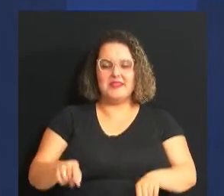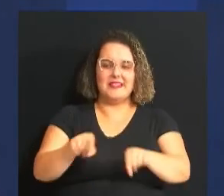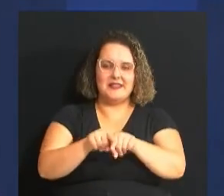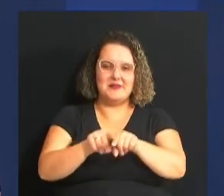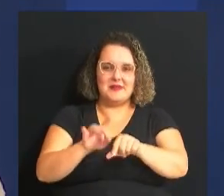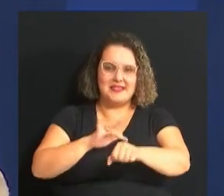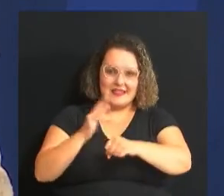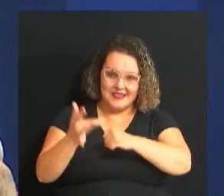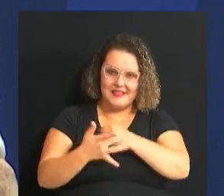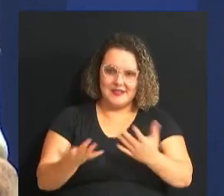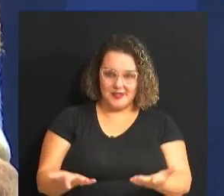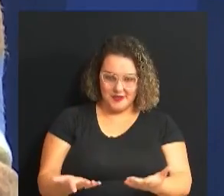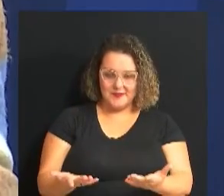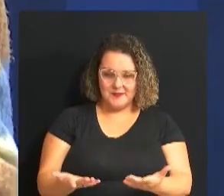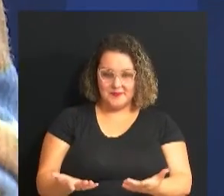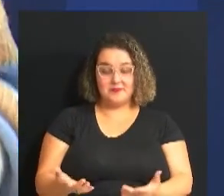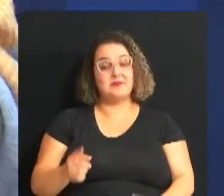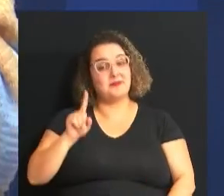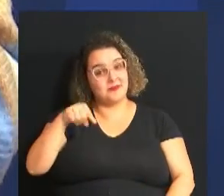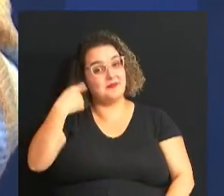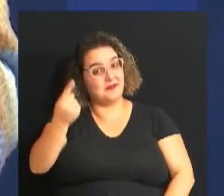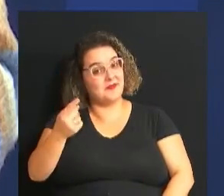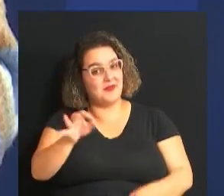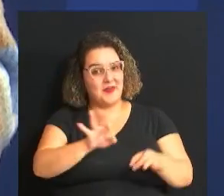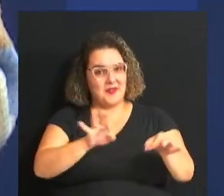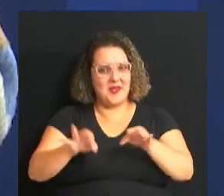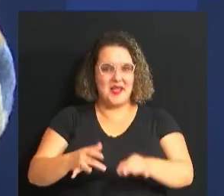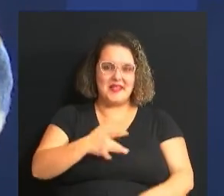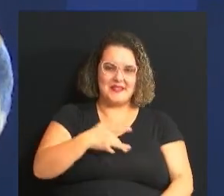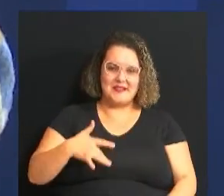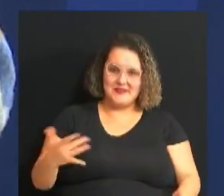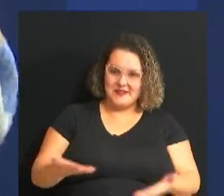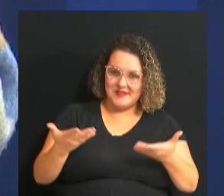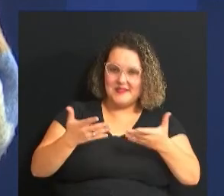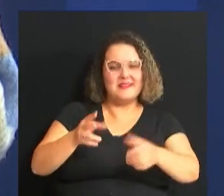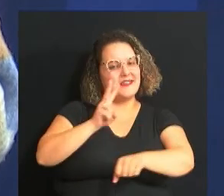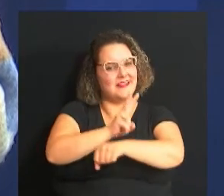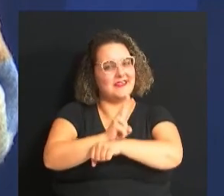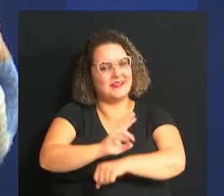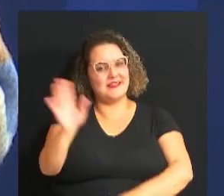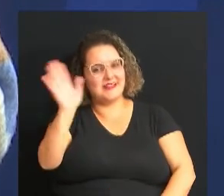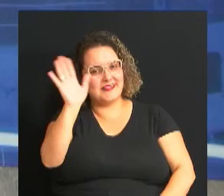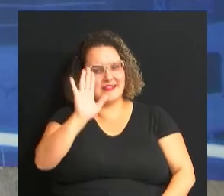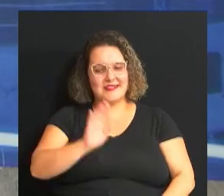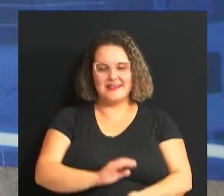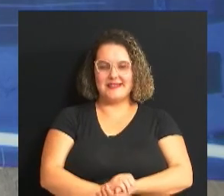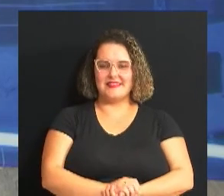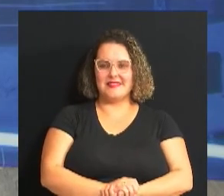Câmara Campinas. A gente se vê no próximo Saúde é Vida. Se cuida, tchau!